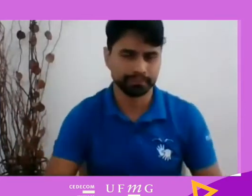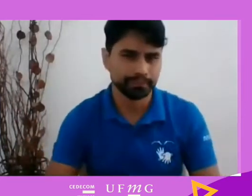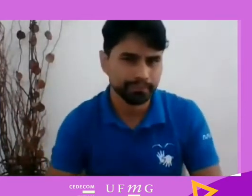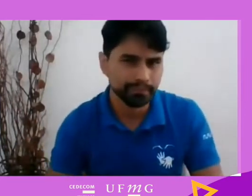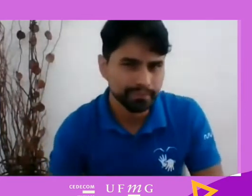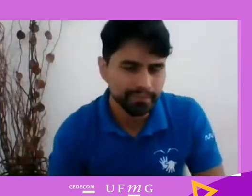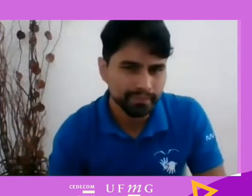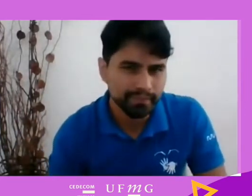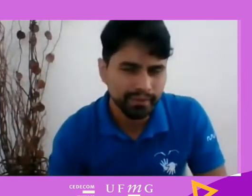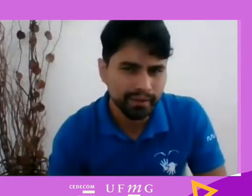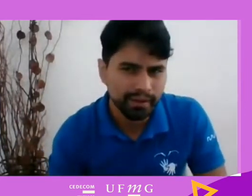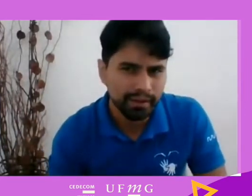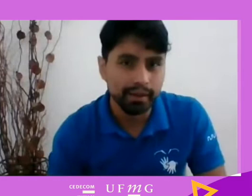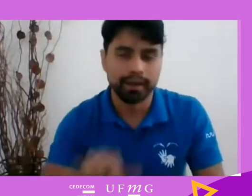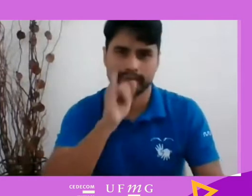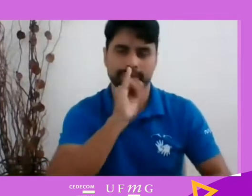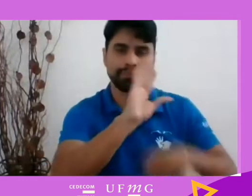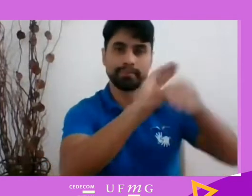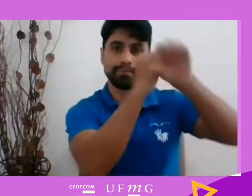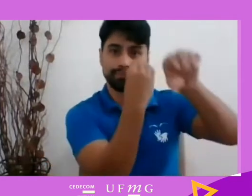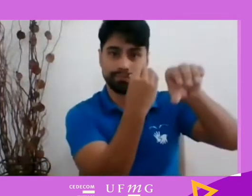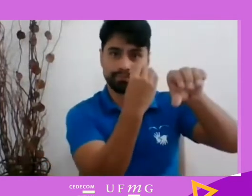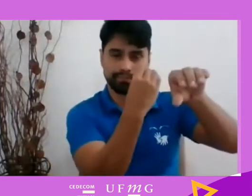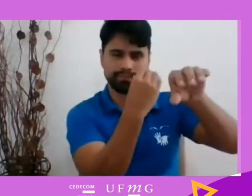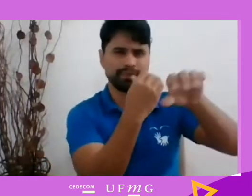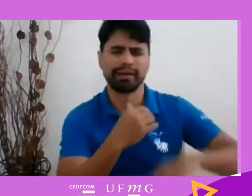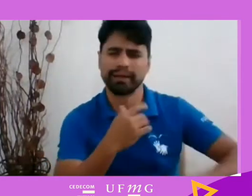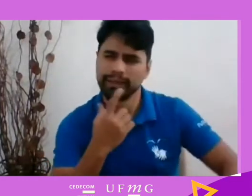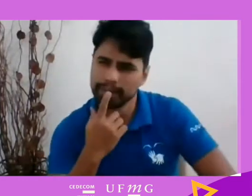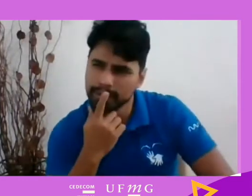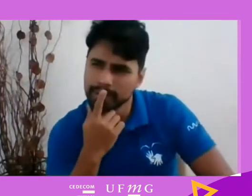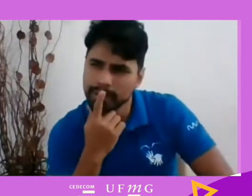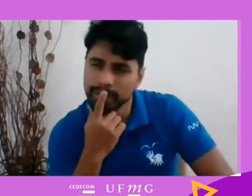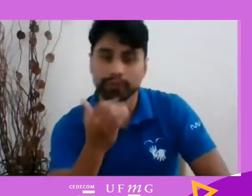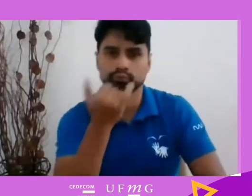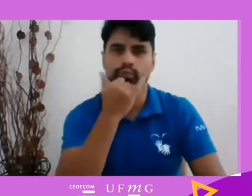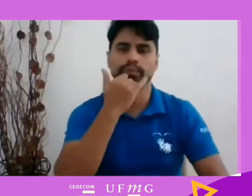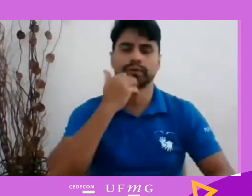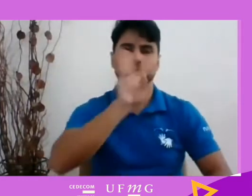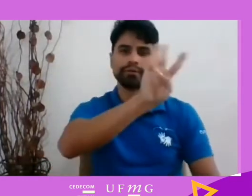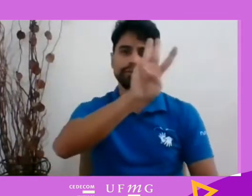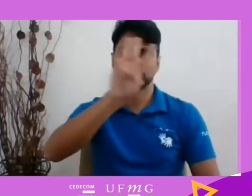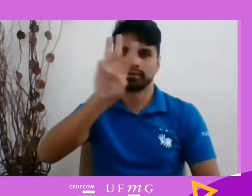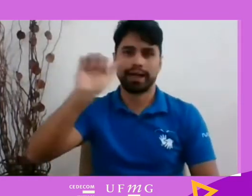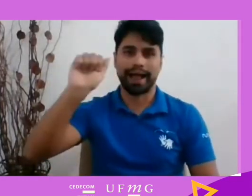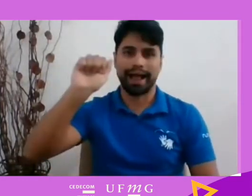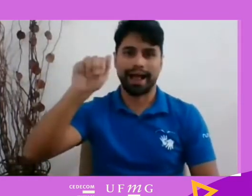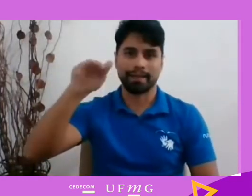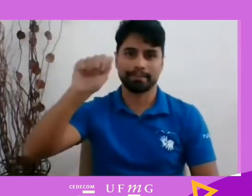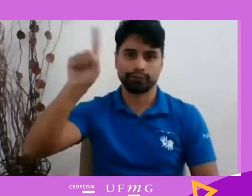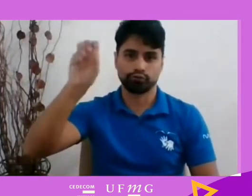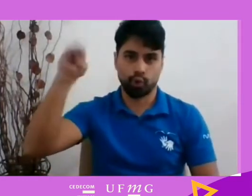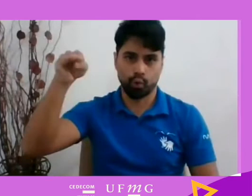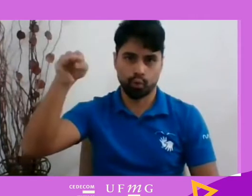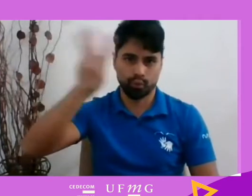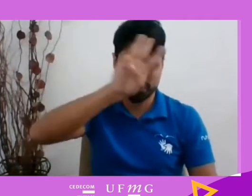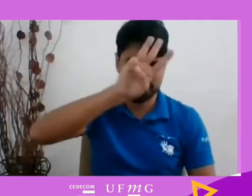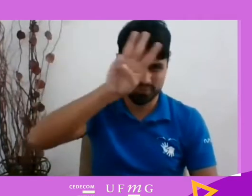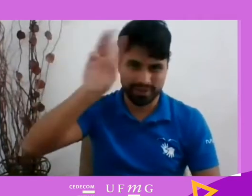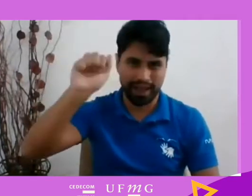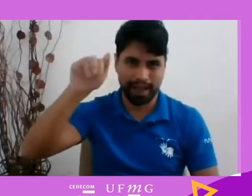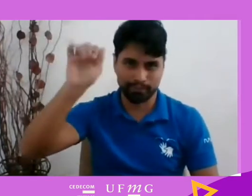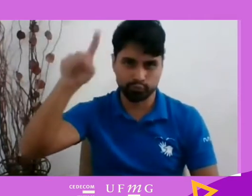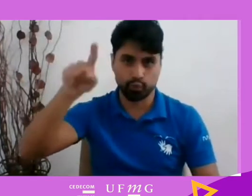por exemplo, uma compra no Amazon, os algoritmos começam a te recomendar. É mais ou menos como